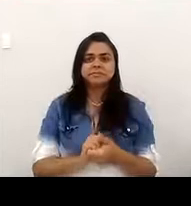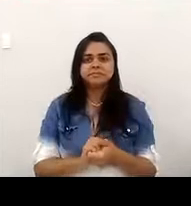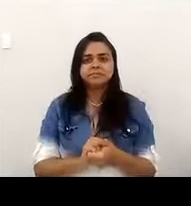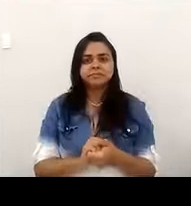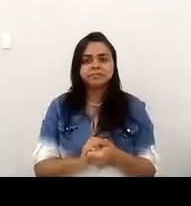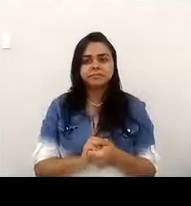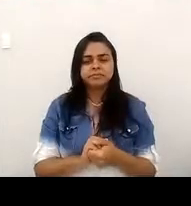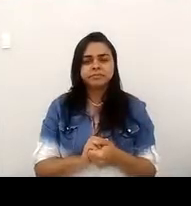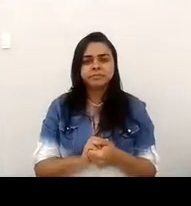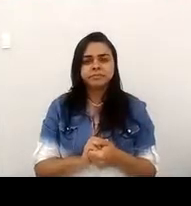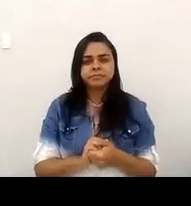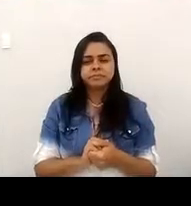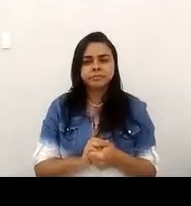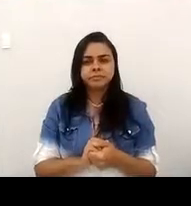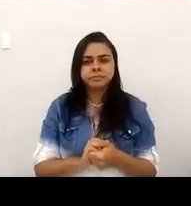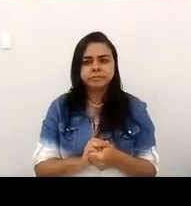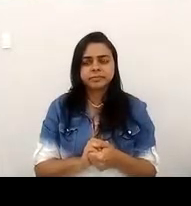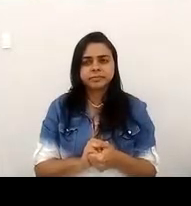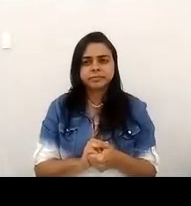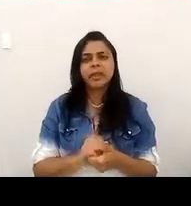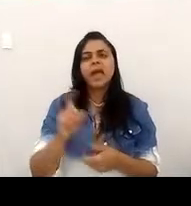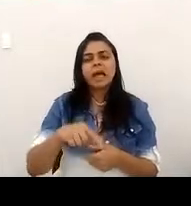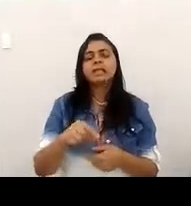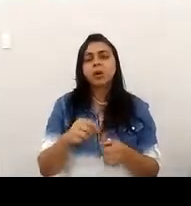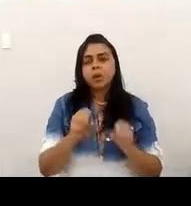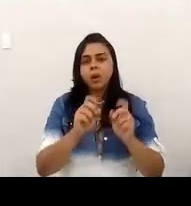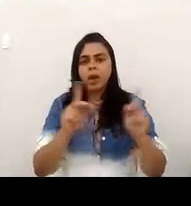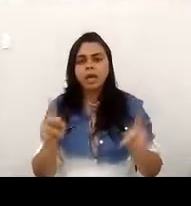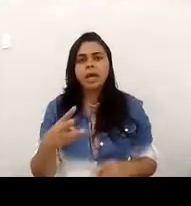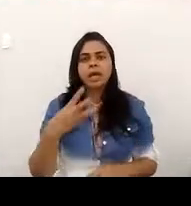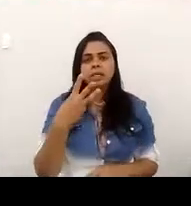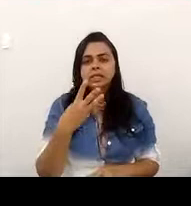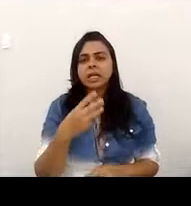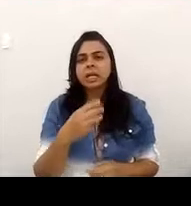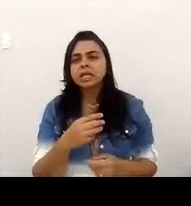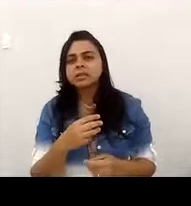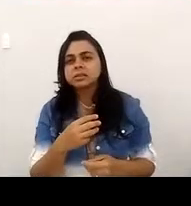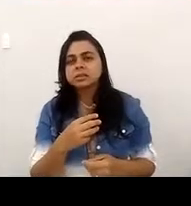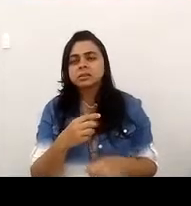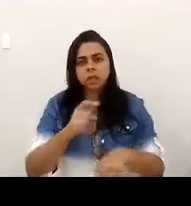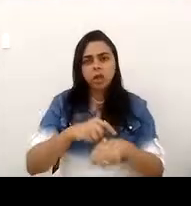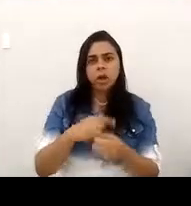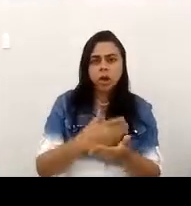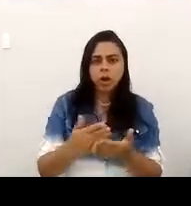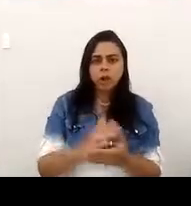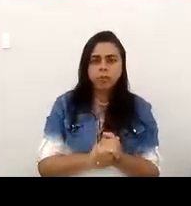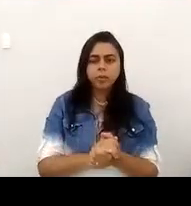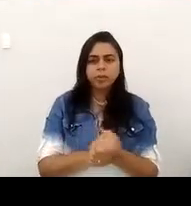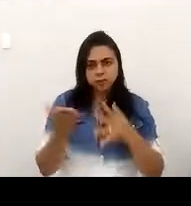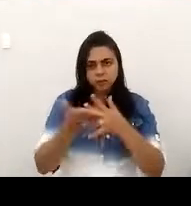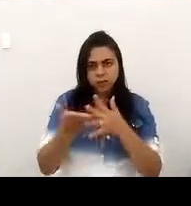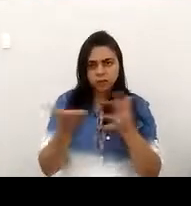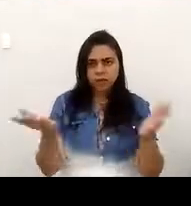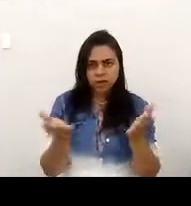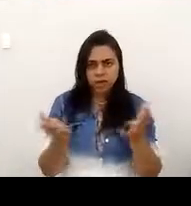Então é isso, Poli. 3h05 a gente começa, né? Tem aí os 6, 7 minutinhos. Tá, eu vou tomar uma aguinha, então. Então, dá tempo para a gente